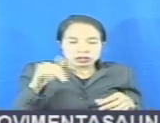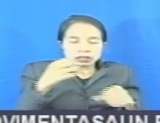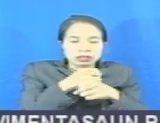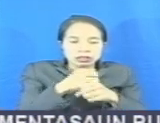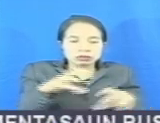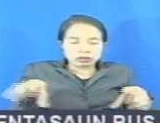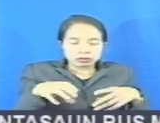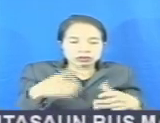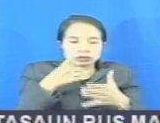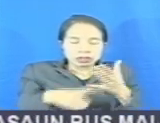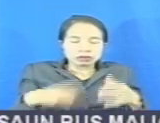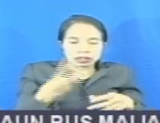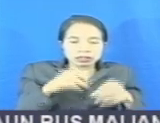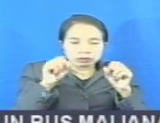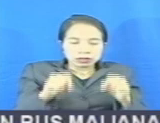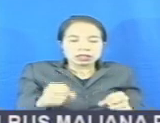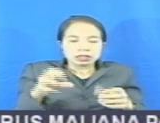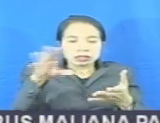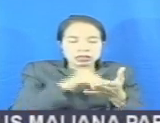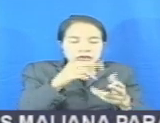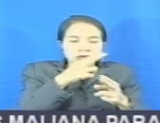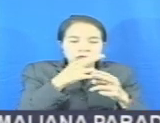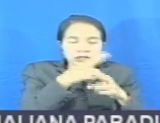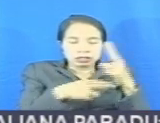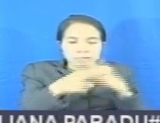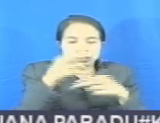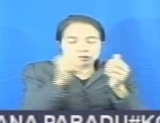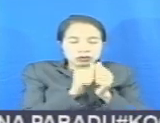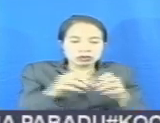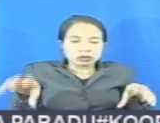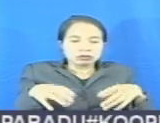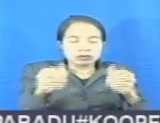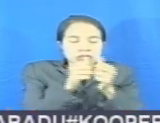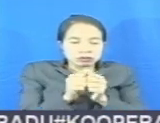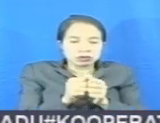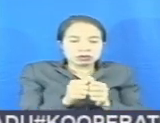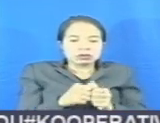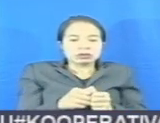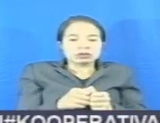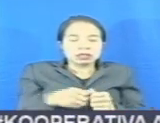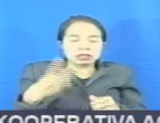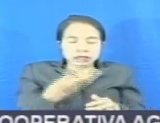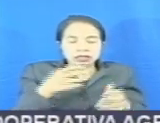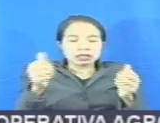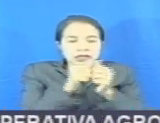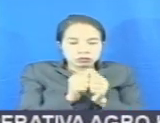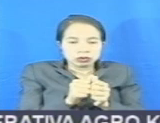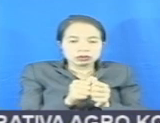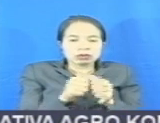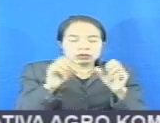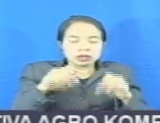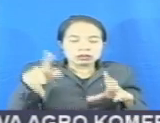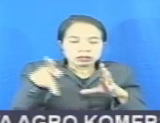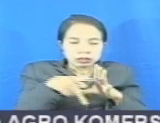dama kita bele mai ita tau liman hamot kopera ba malo e hanu gata kita hamot kita bele antisipa